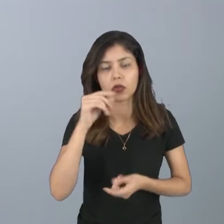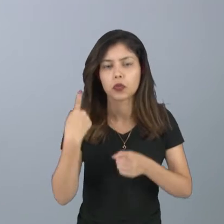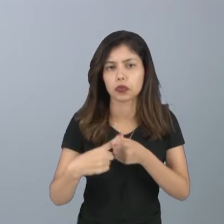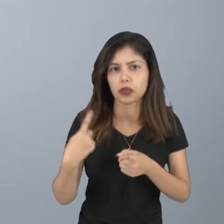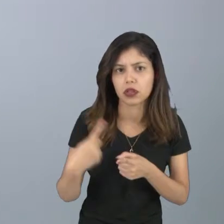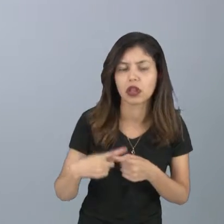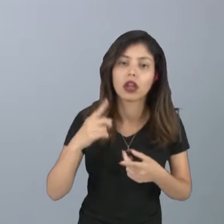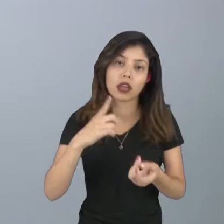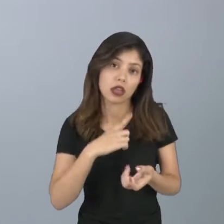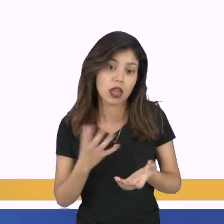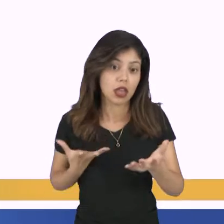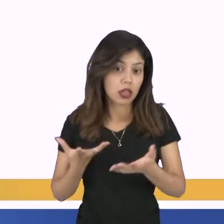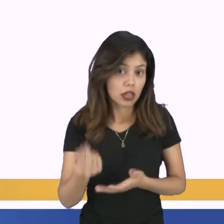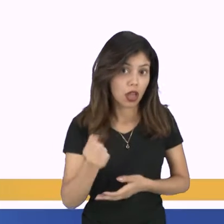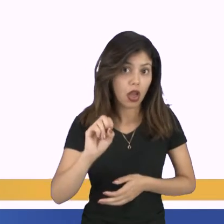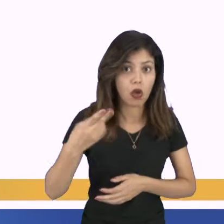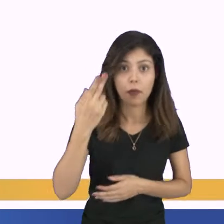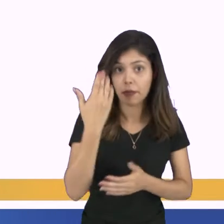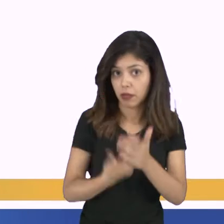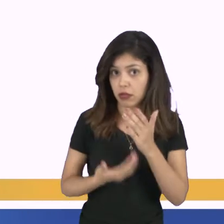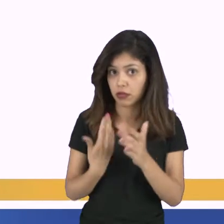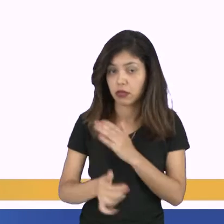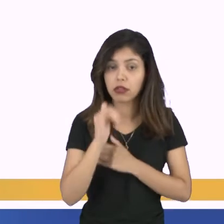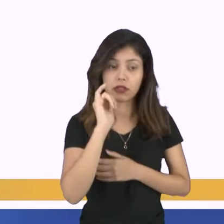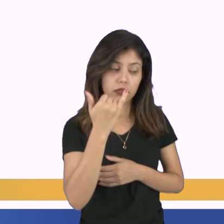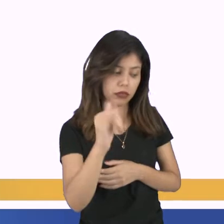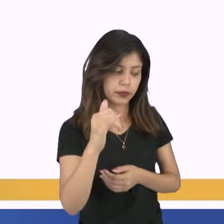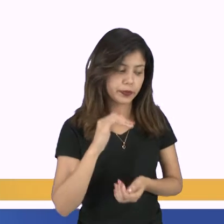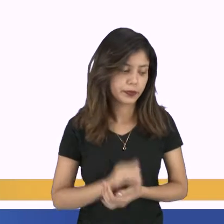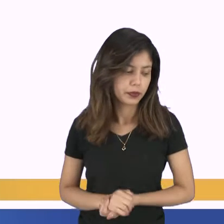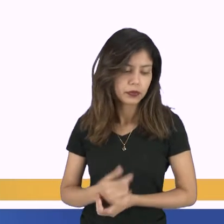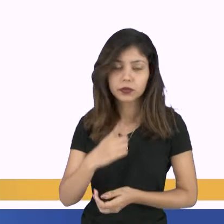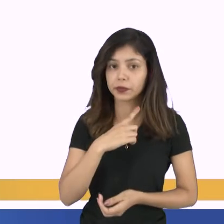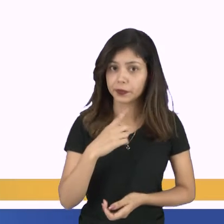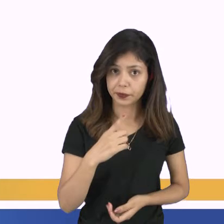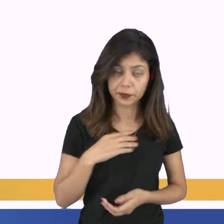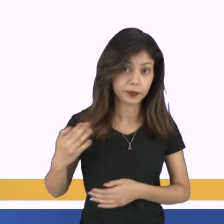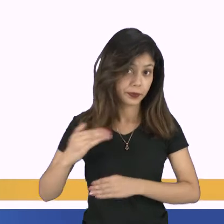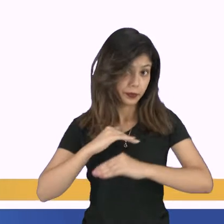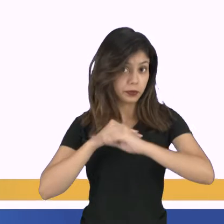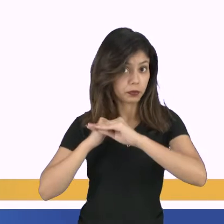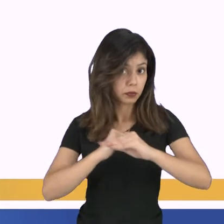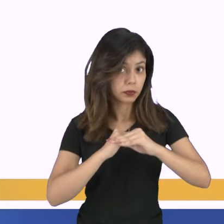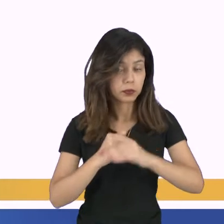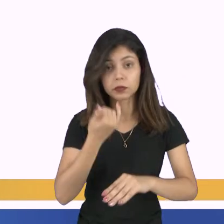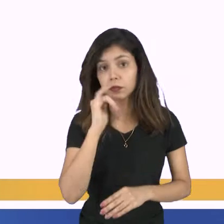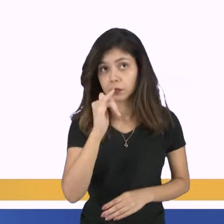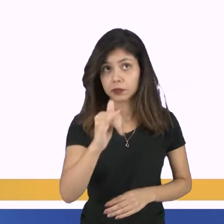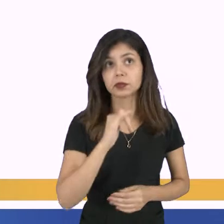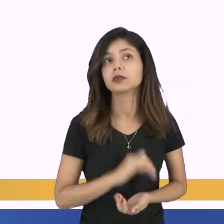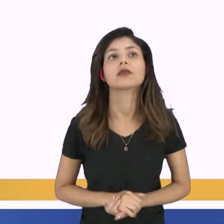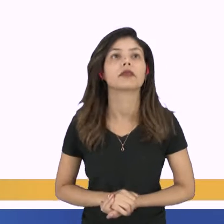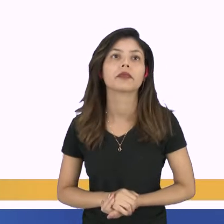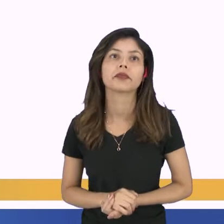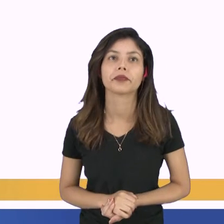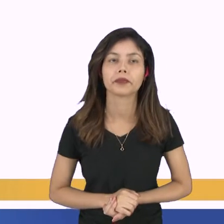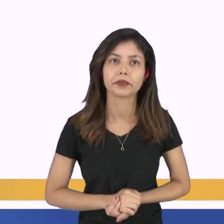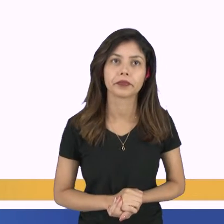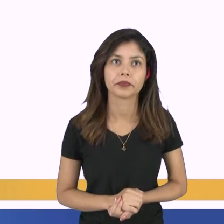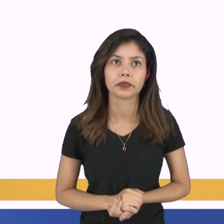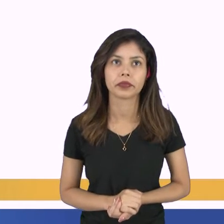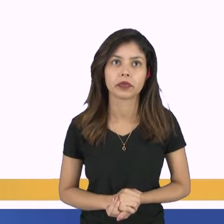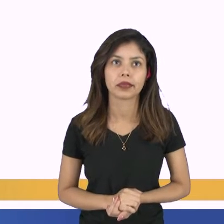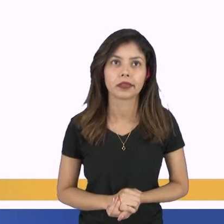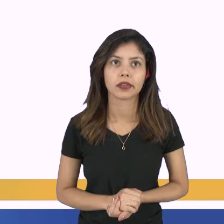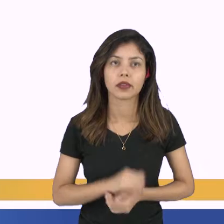esses átomos querem ganhar ou perder elétrons. Eles desejam uma estabilidade eletrônica. Então, nós temos aqui